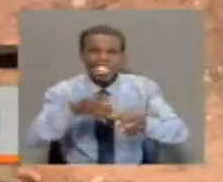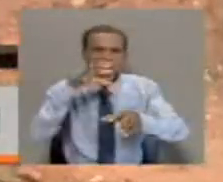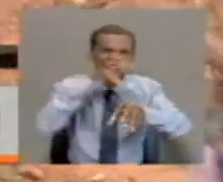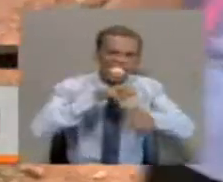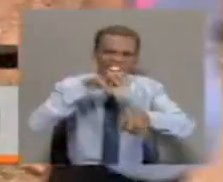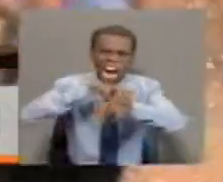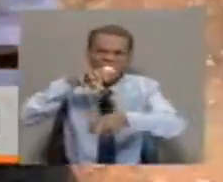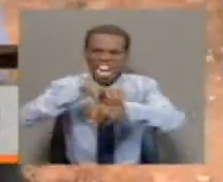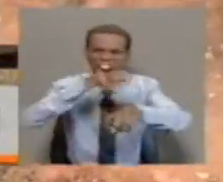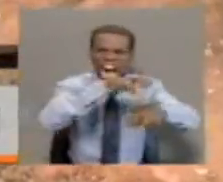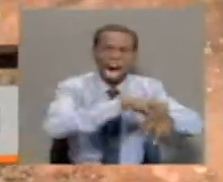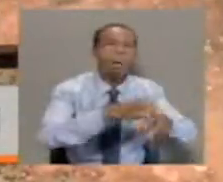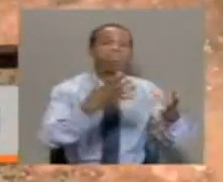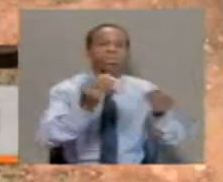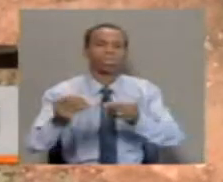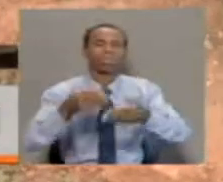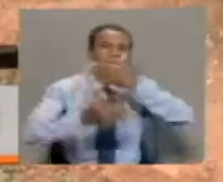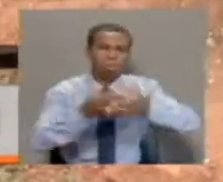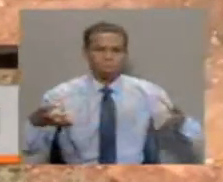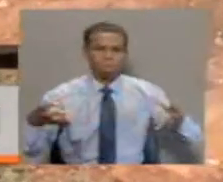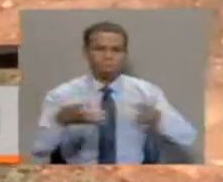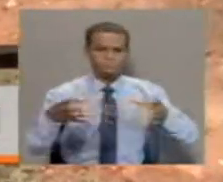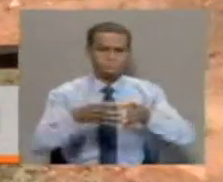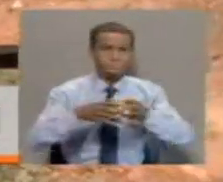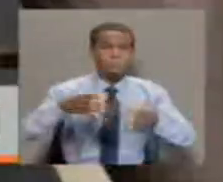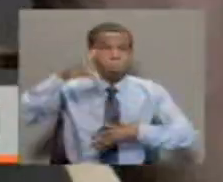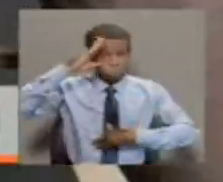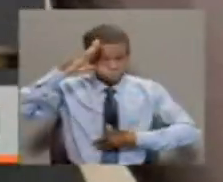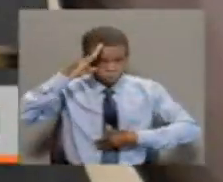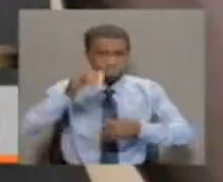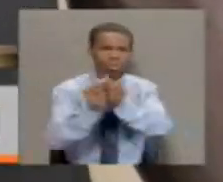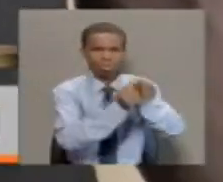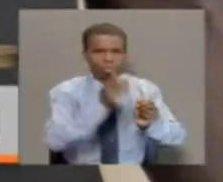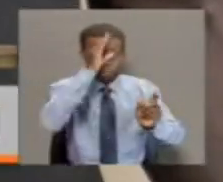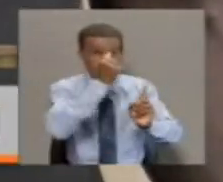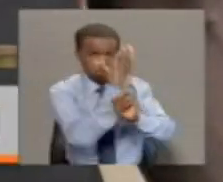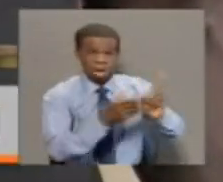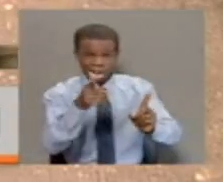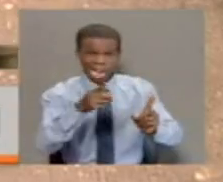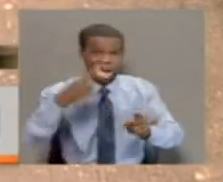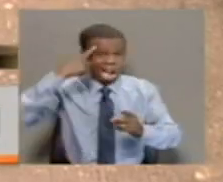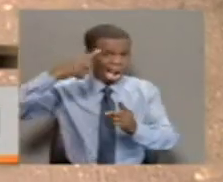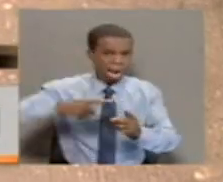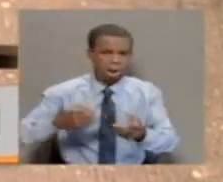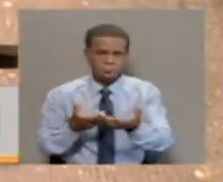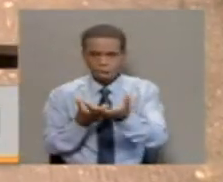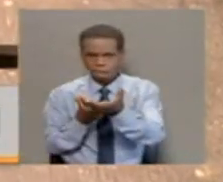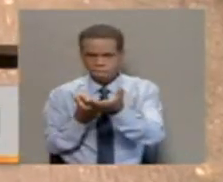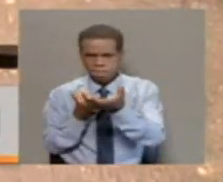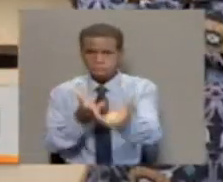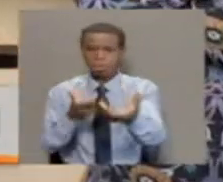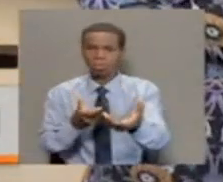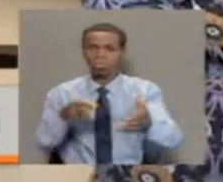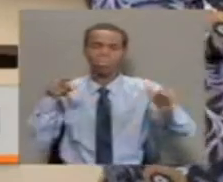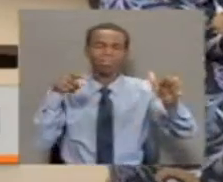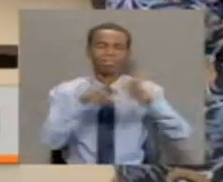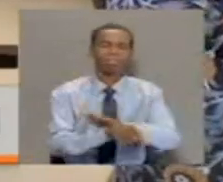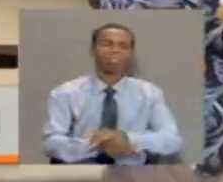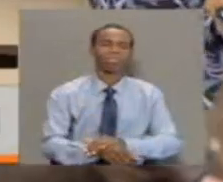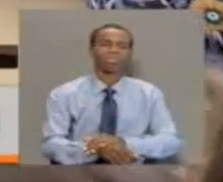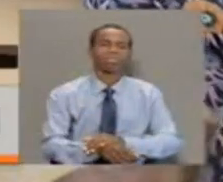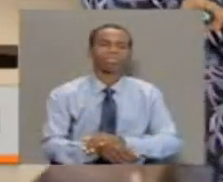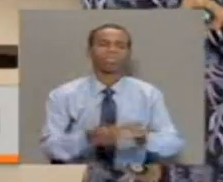caça continuou. A polícia juntou-se a este jovem caçador. Com um disparo de caçadeira, abateu o animal. Ele começou a